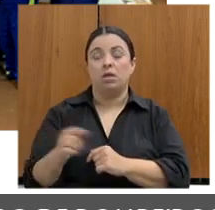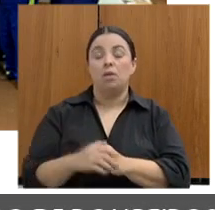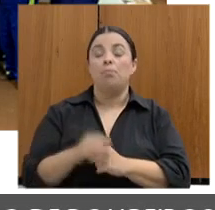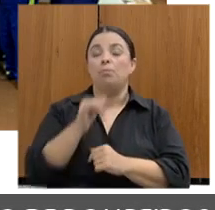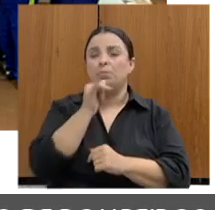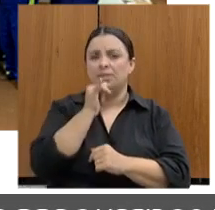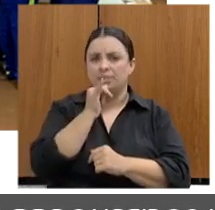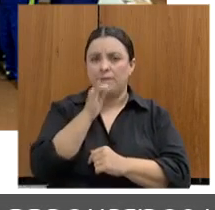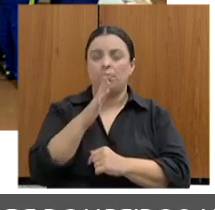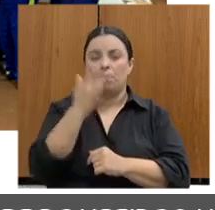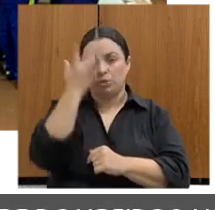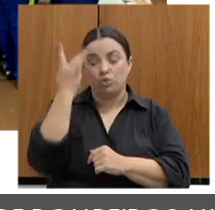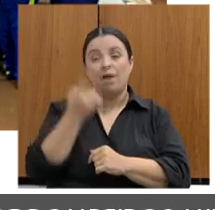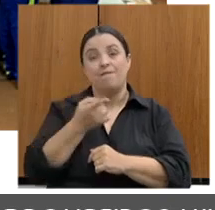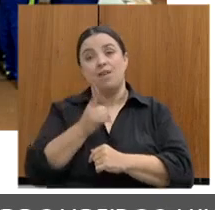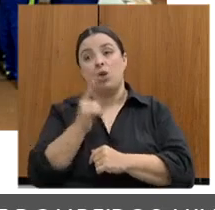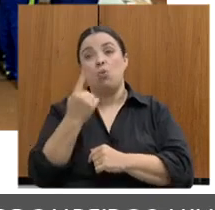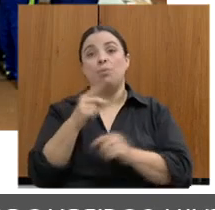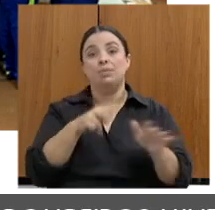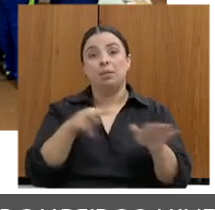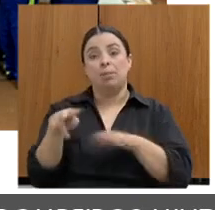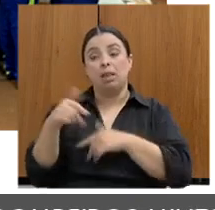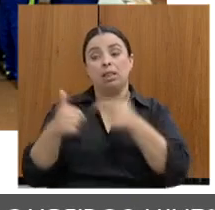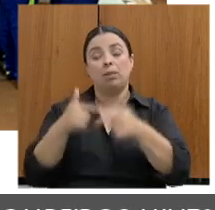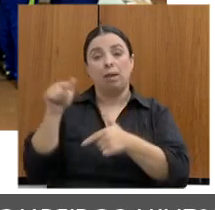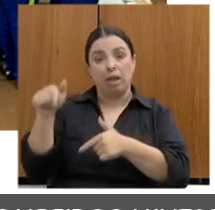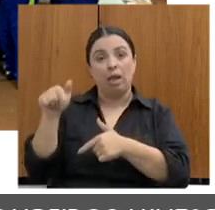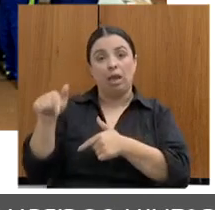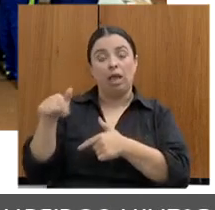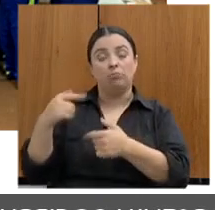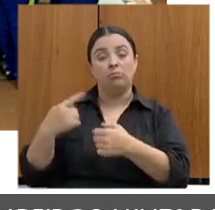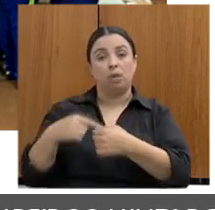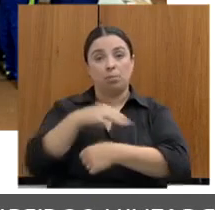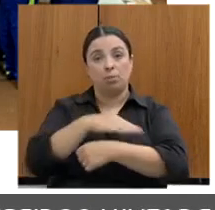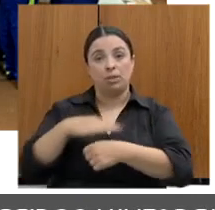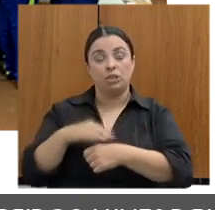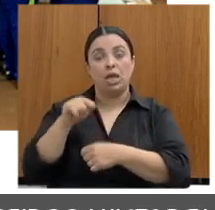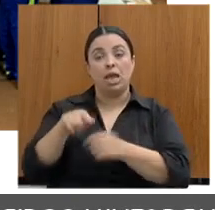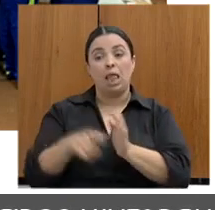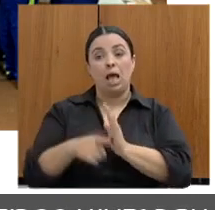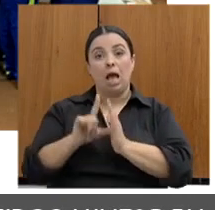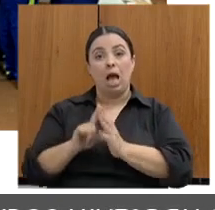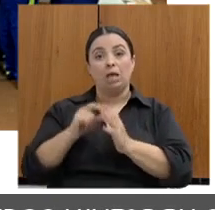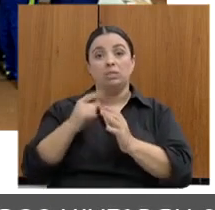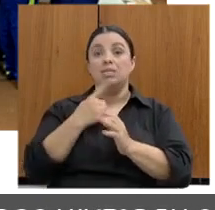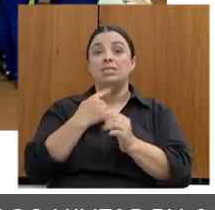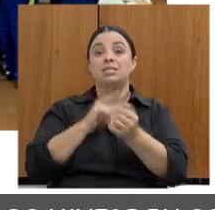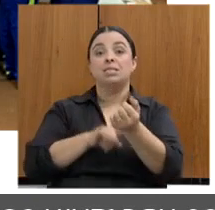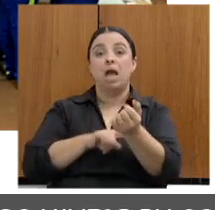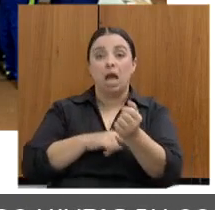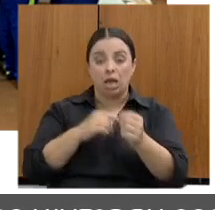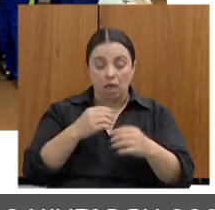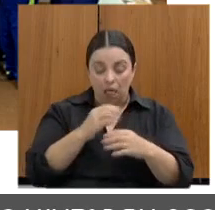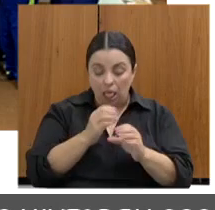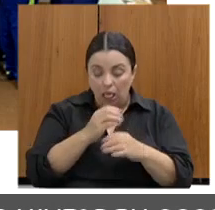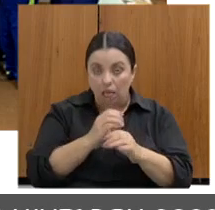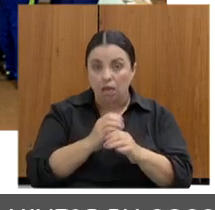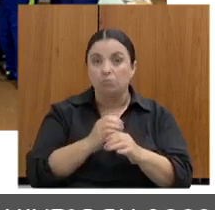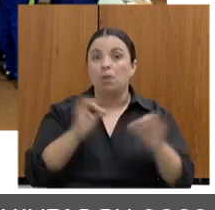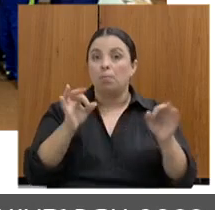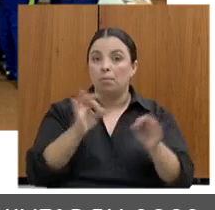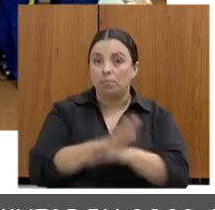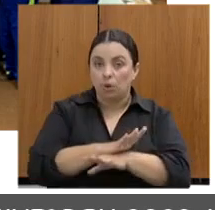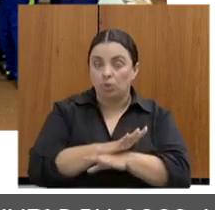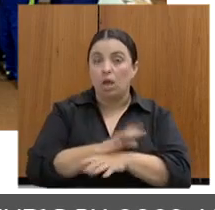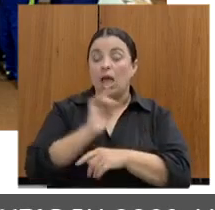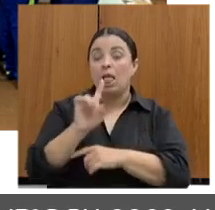militar que vai passar uma semana embrulhadinho em Brumadinho ele faz exame de sangue antes de se deslocar para o local e